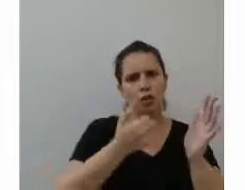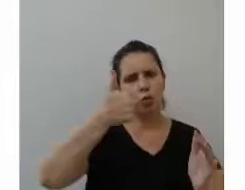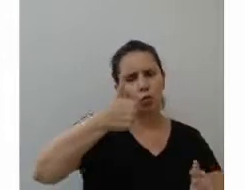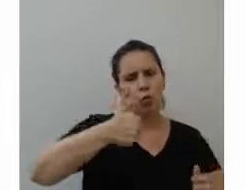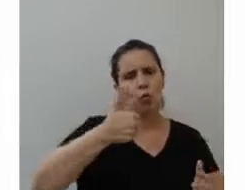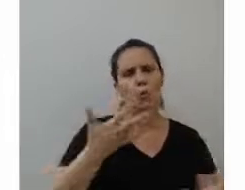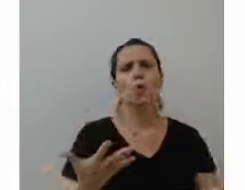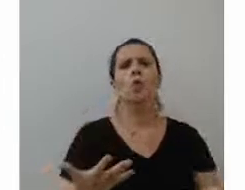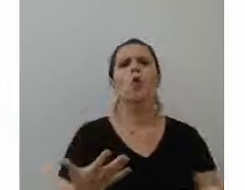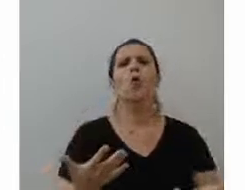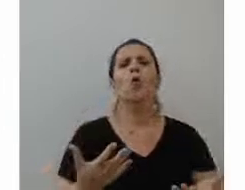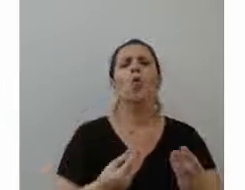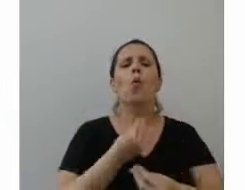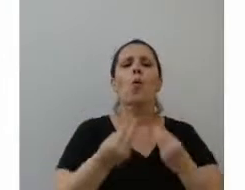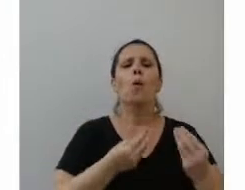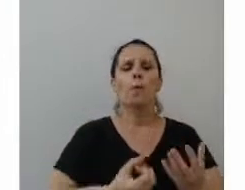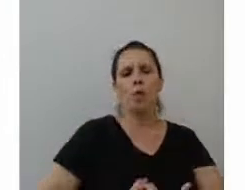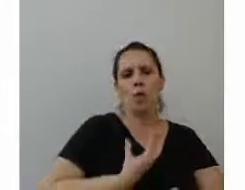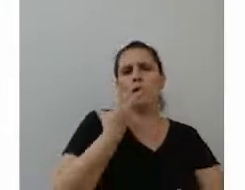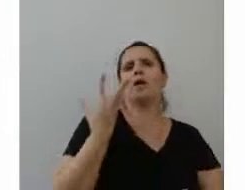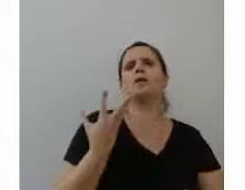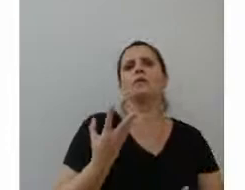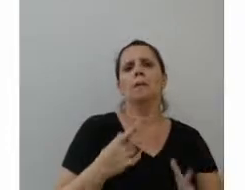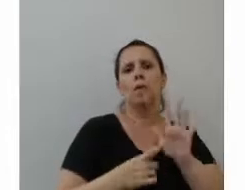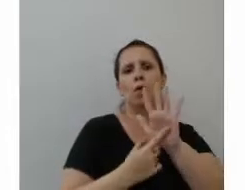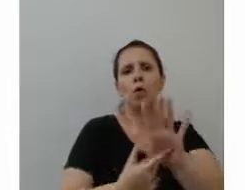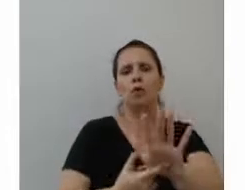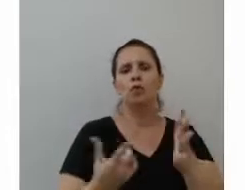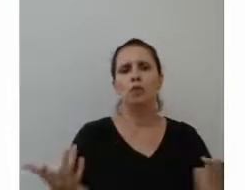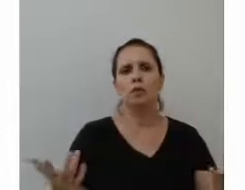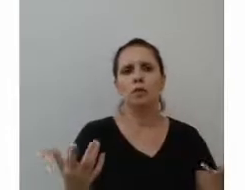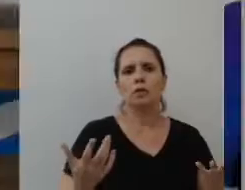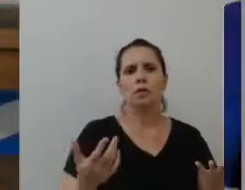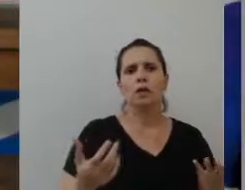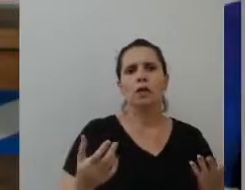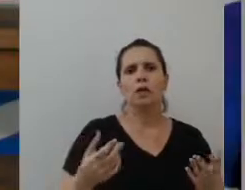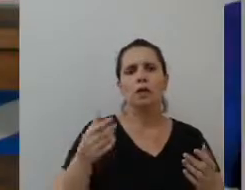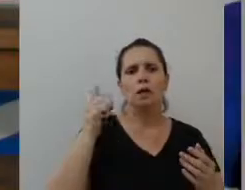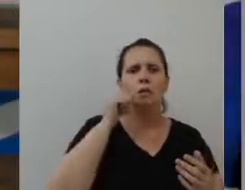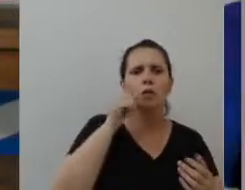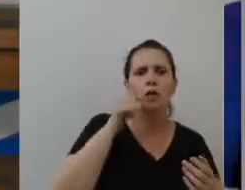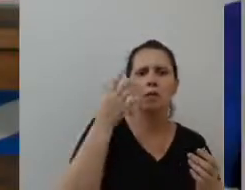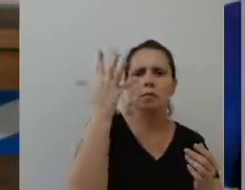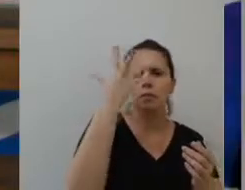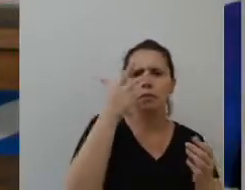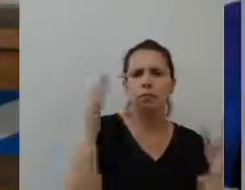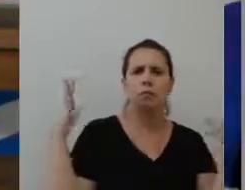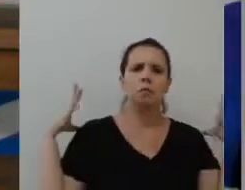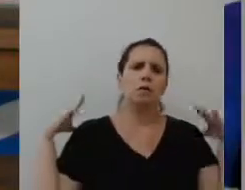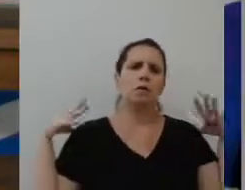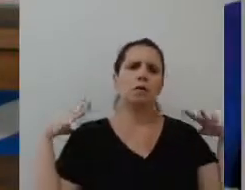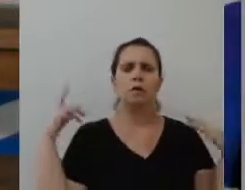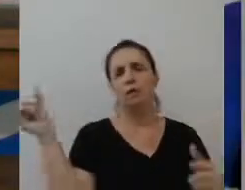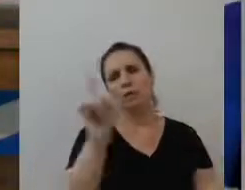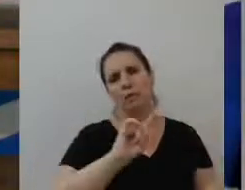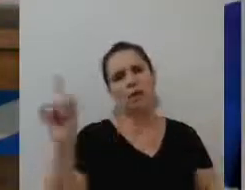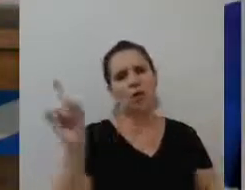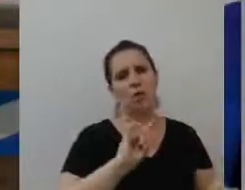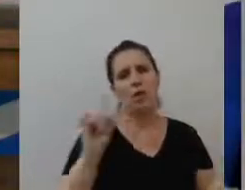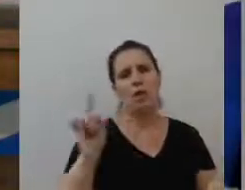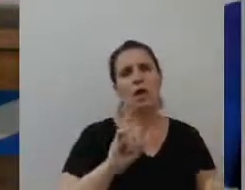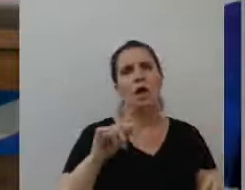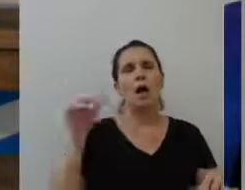poeta revela uma imagem idealizada e angelical da personagem feminina. Não é. Não é. Essa